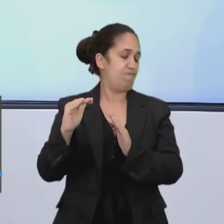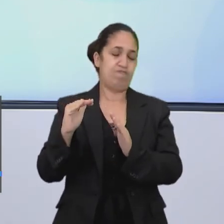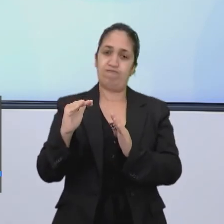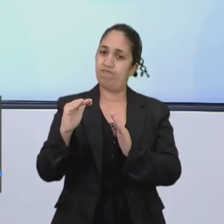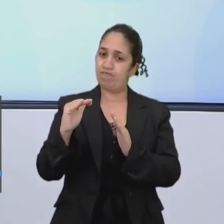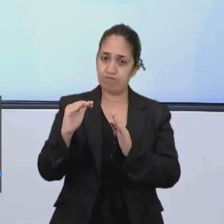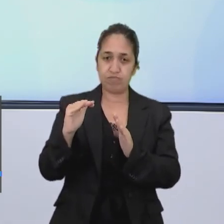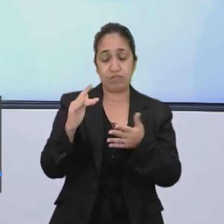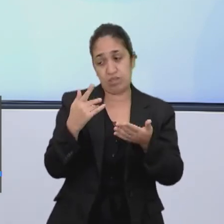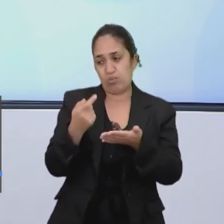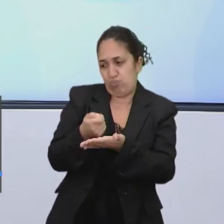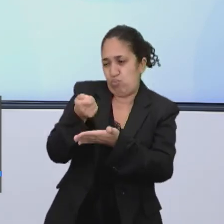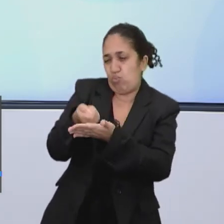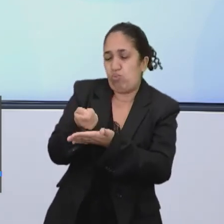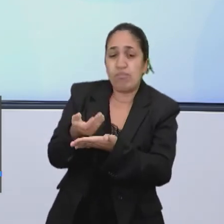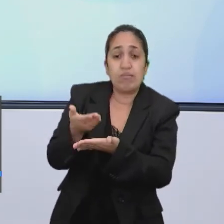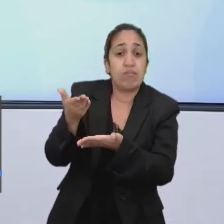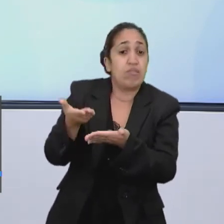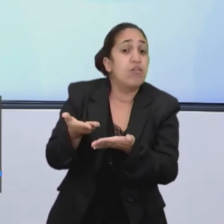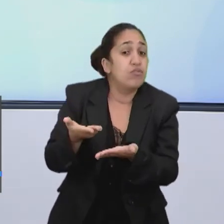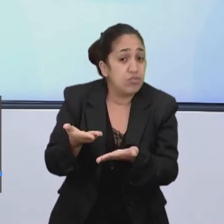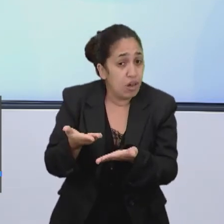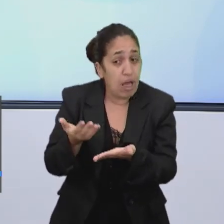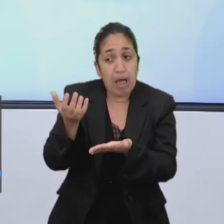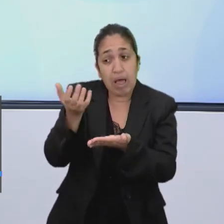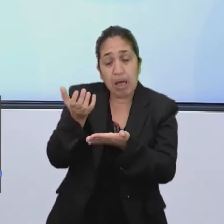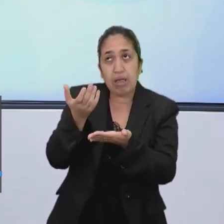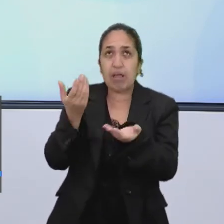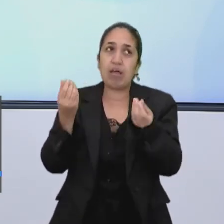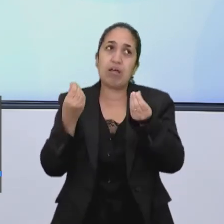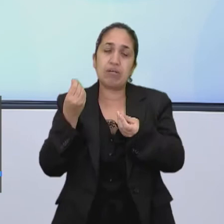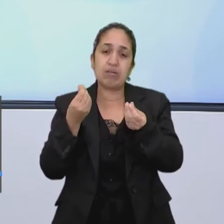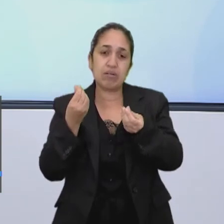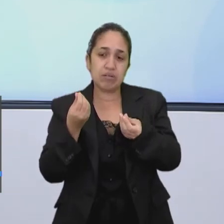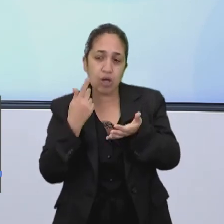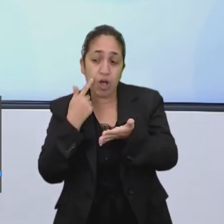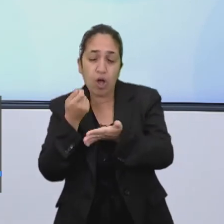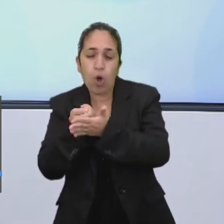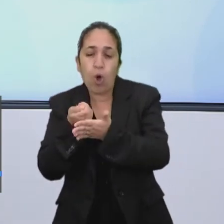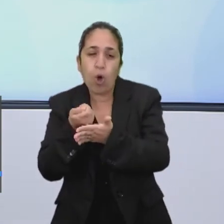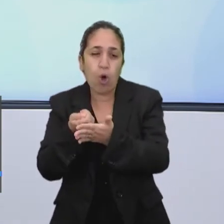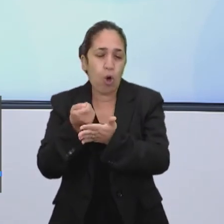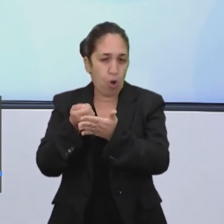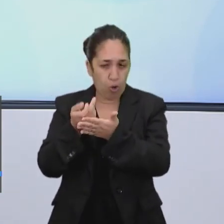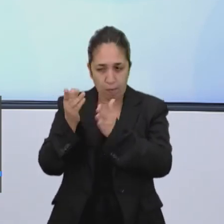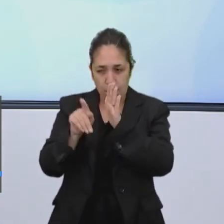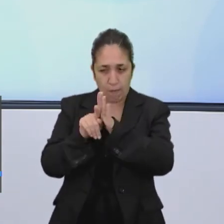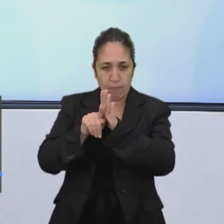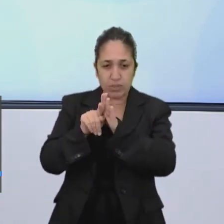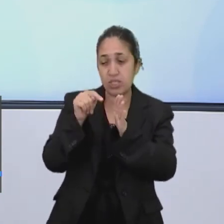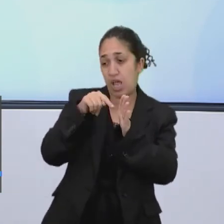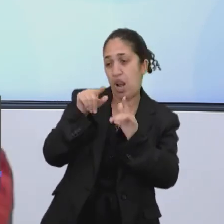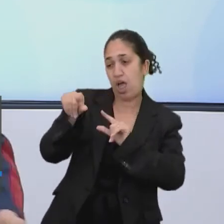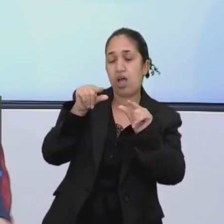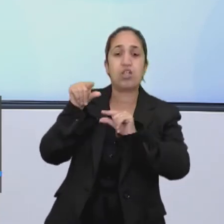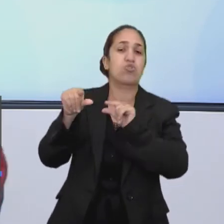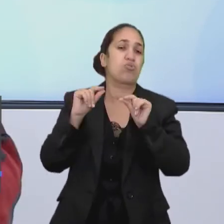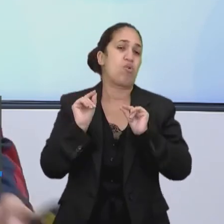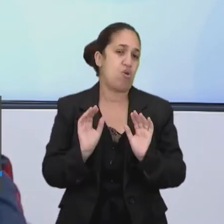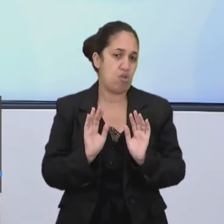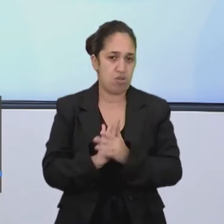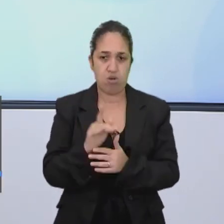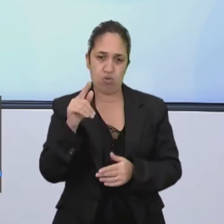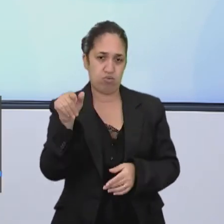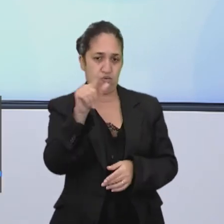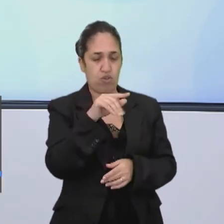Então o contratante, né, a pessoa que normalmente que cobra essa pesquisa, ela determina, ou lógico, se você